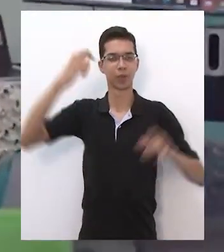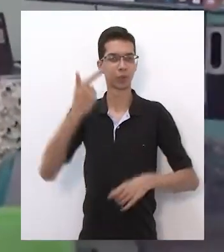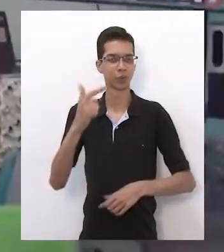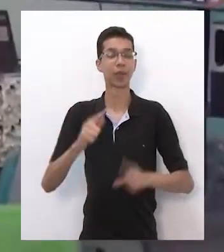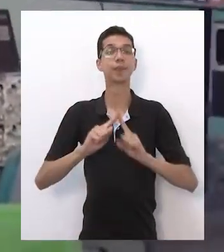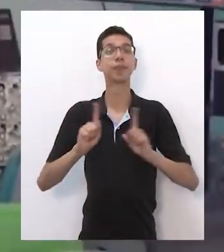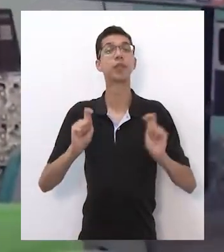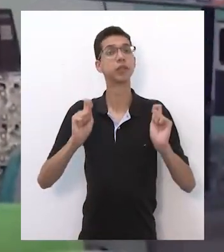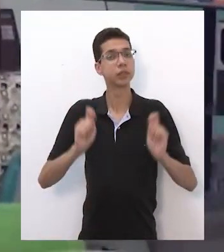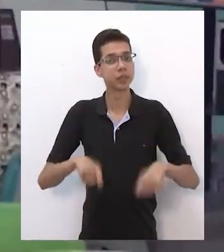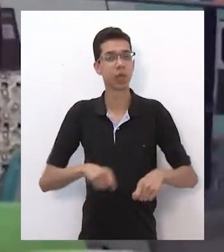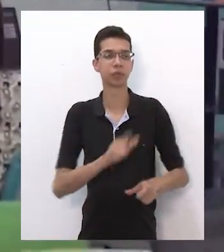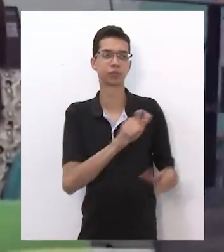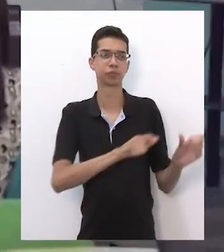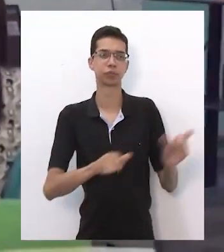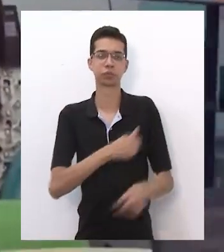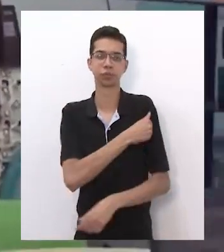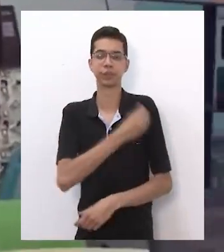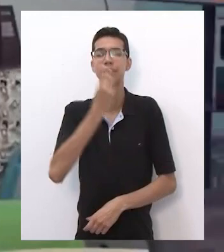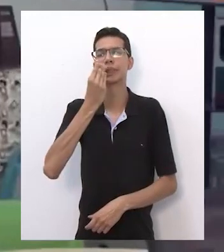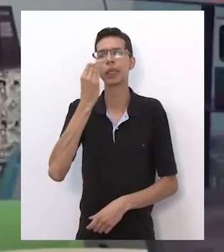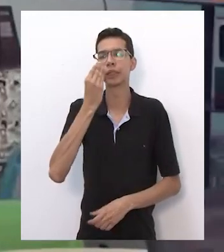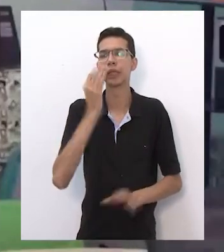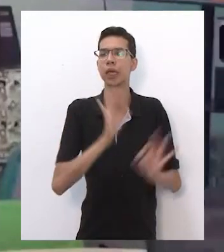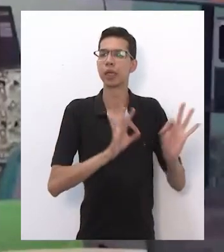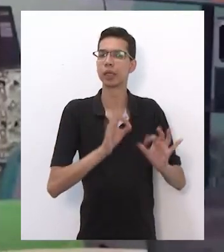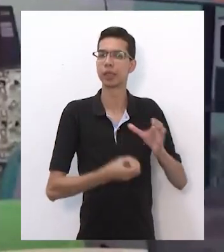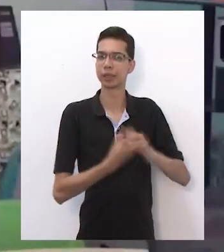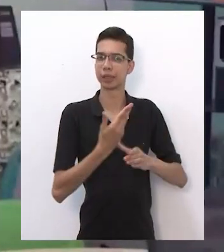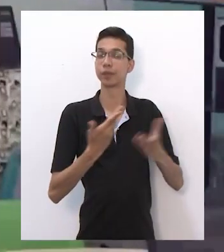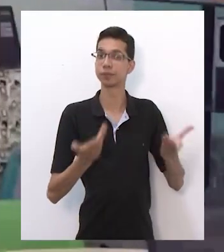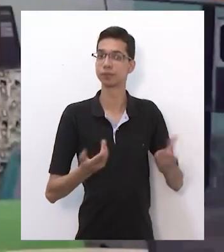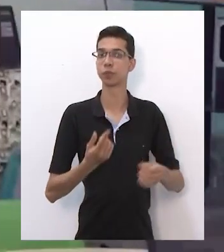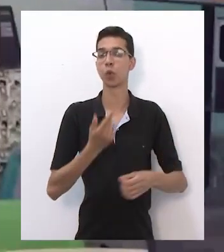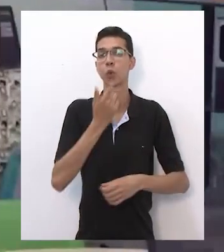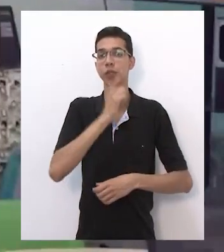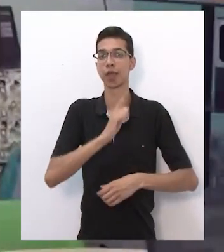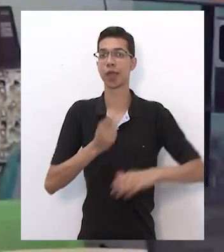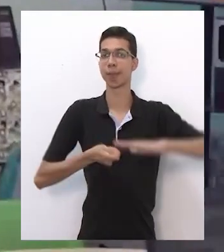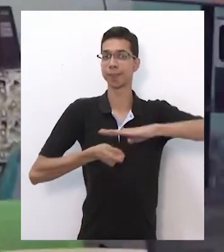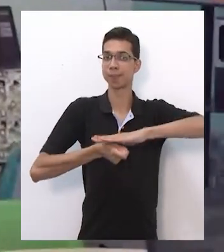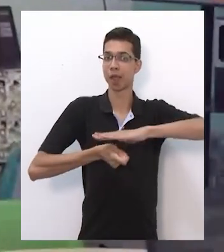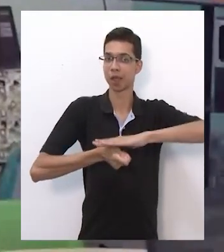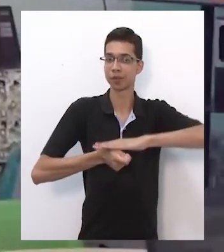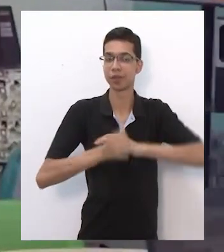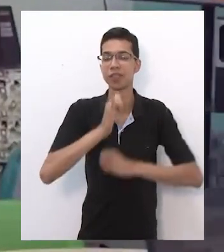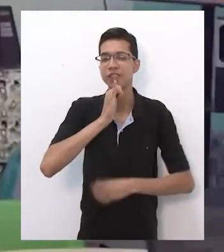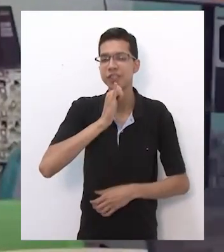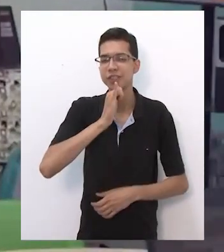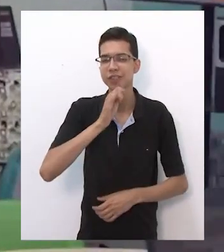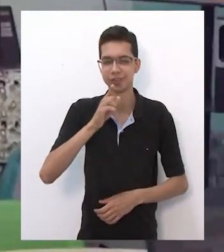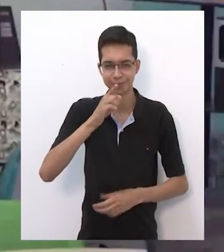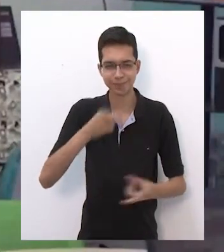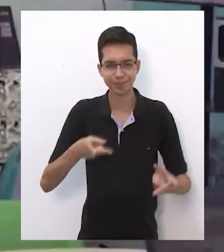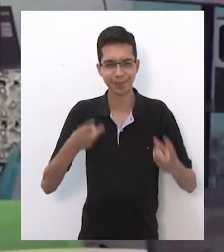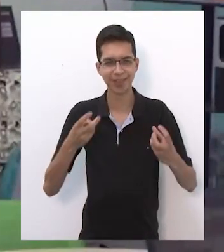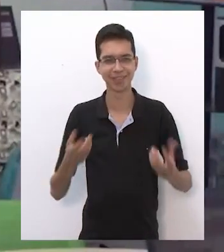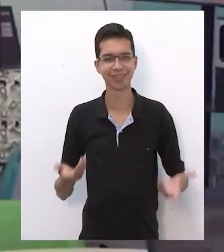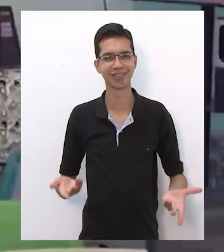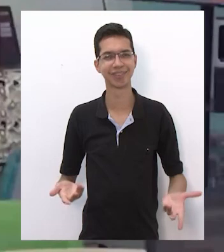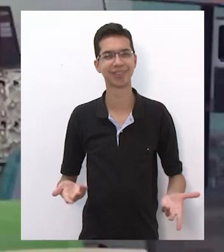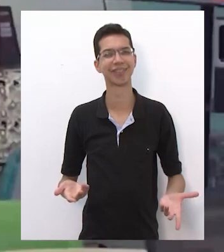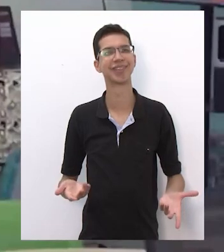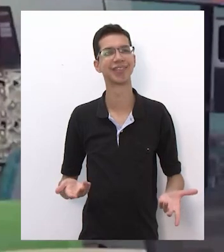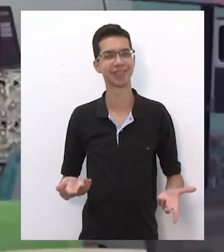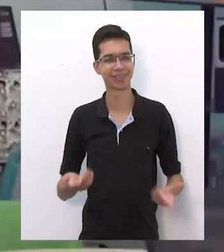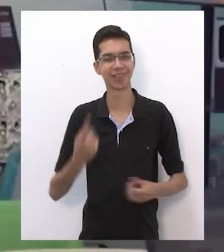patrocínio, uma doação de repente. Então vocês percebem como as ideias vão surgindo no grupo sem que, às vezes a ideia parece muito,